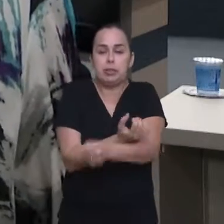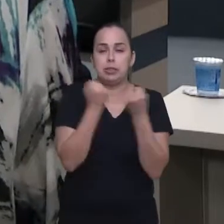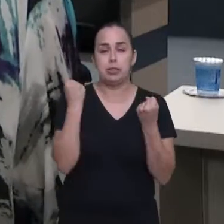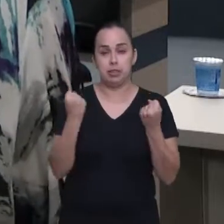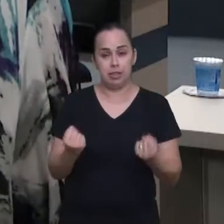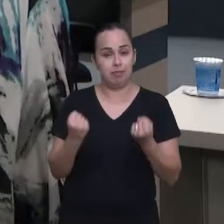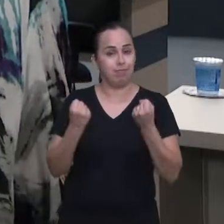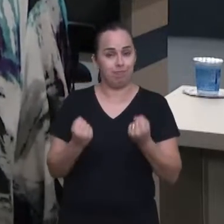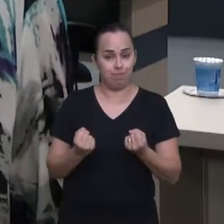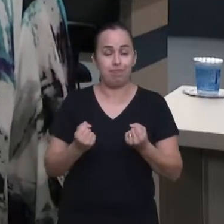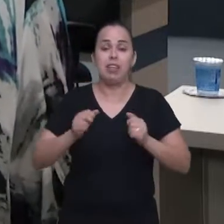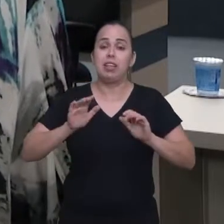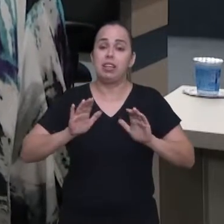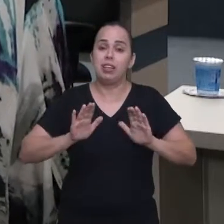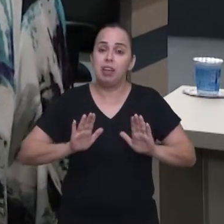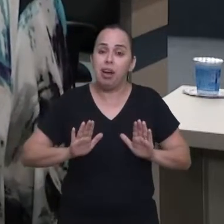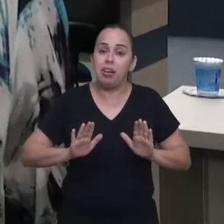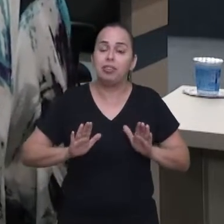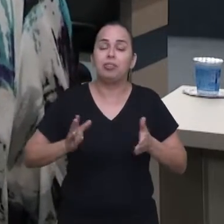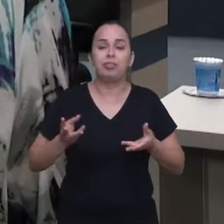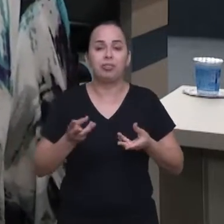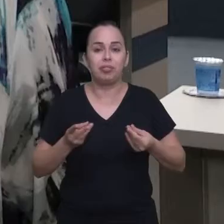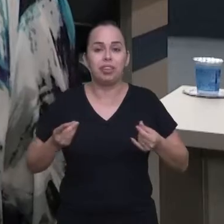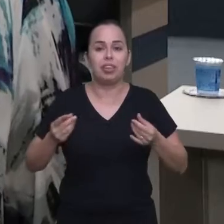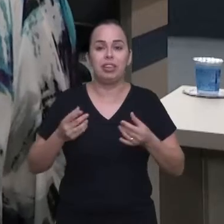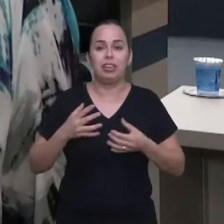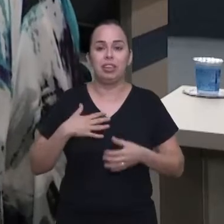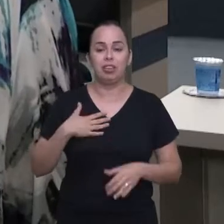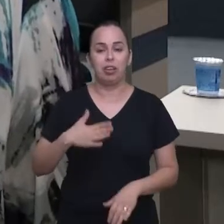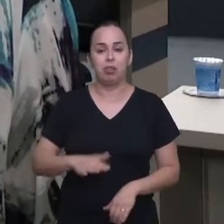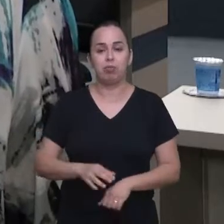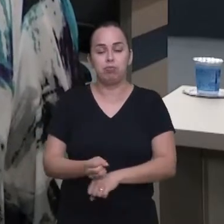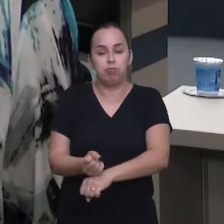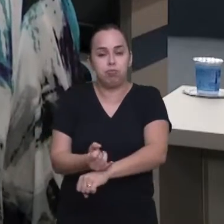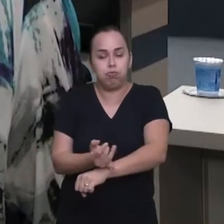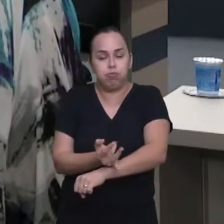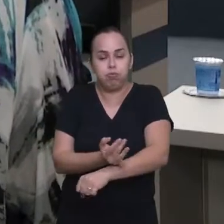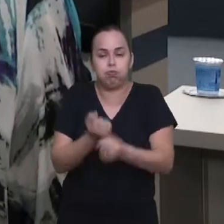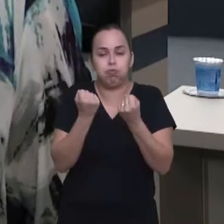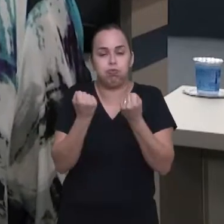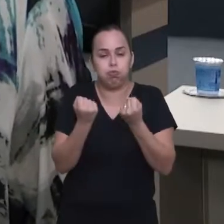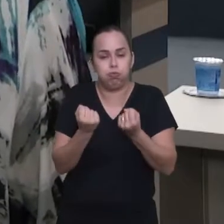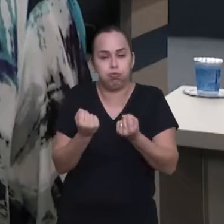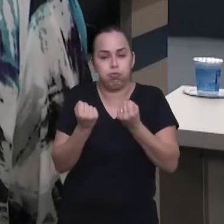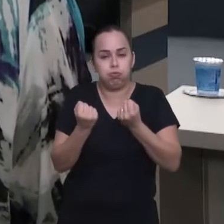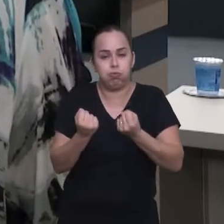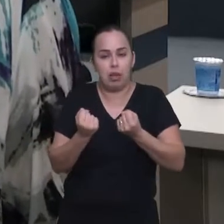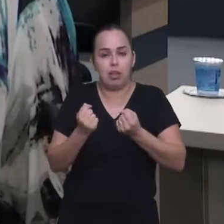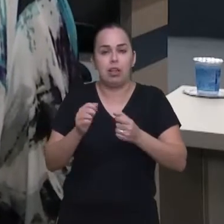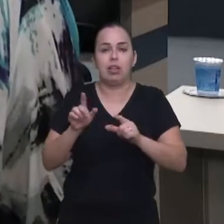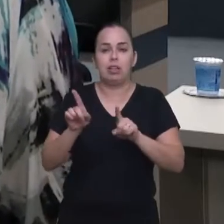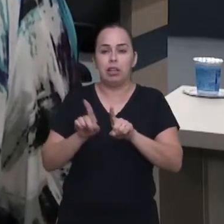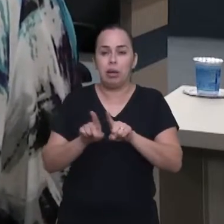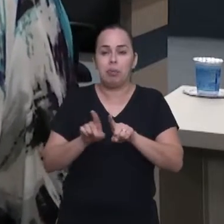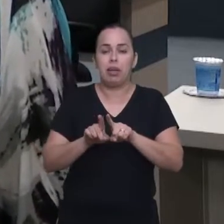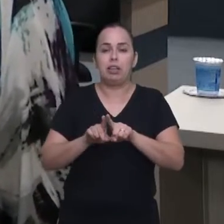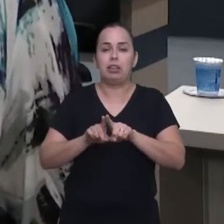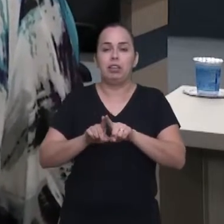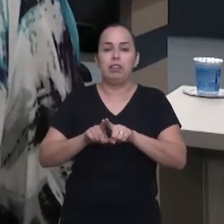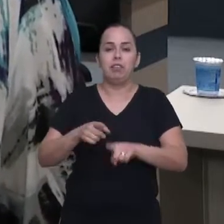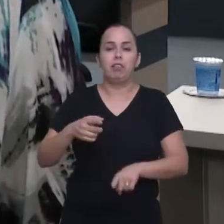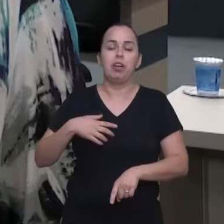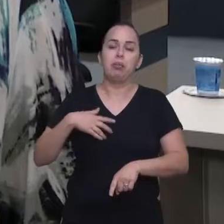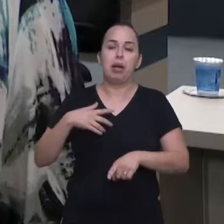sempre favorável. Então isso tudo vai dando um crescendo, que vai crescendo de violência nas